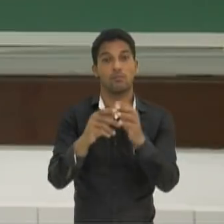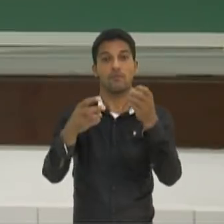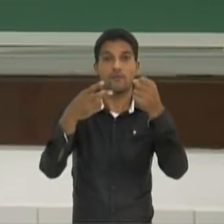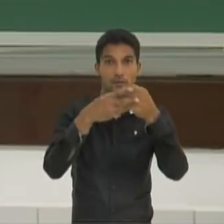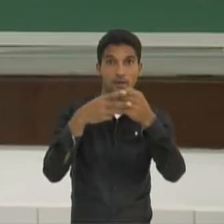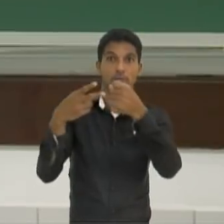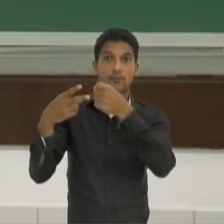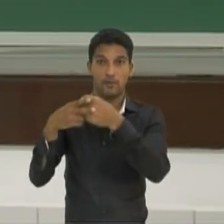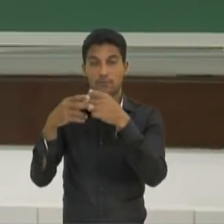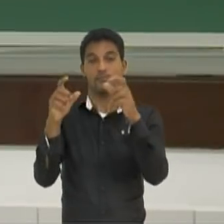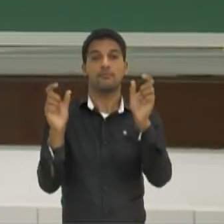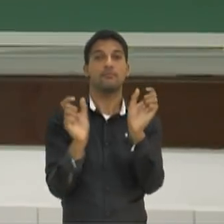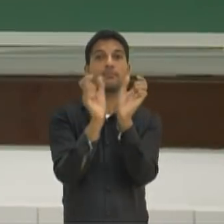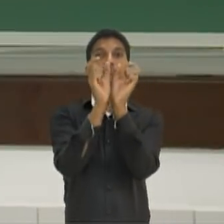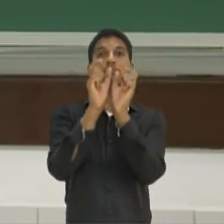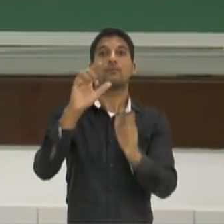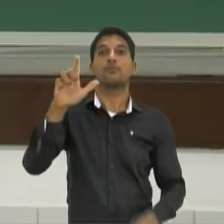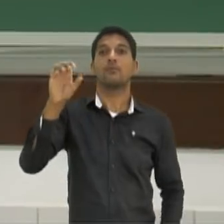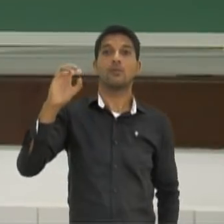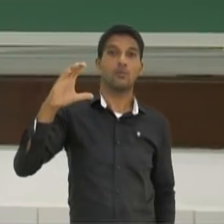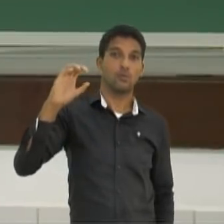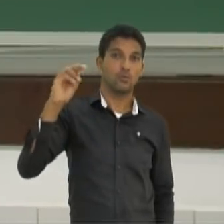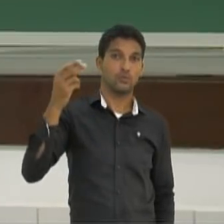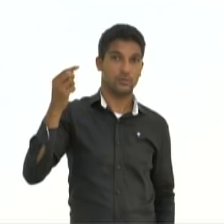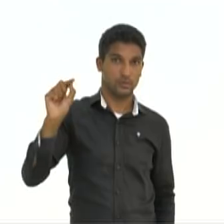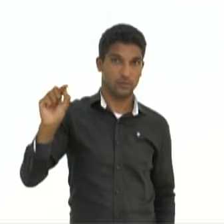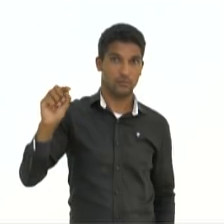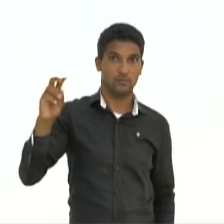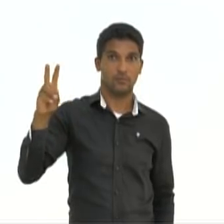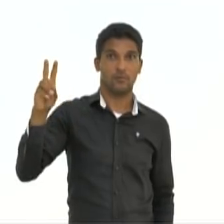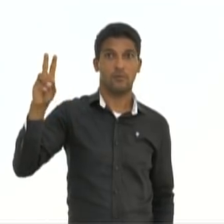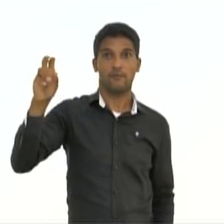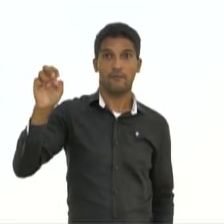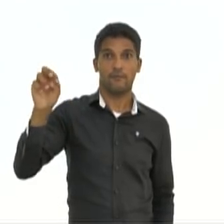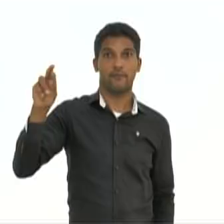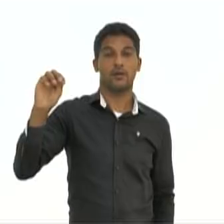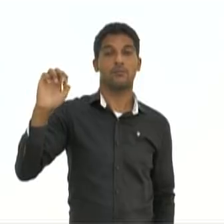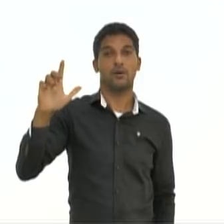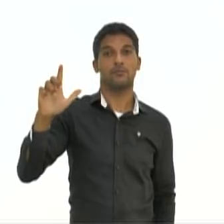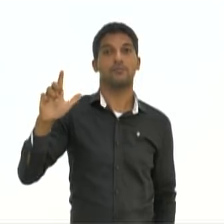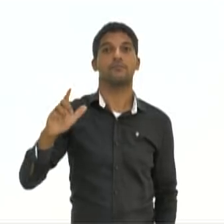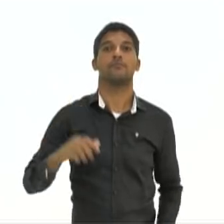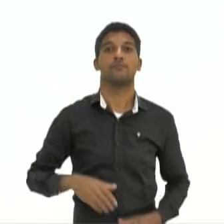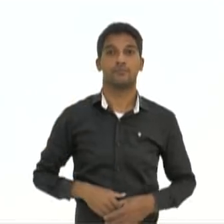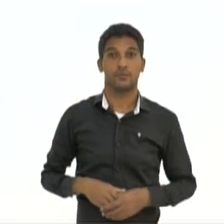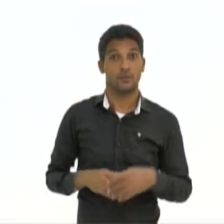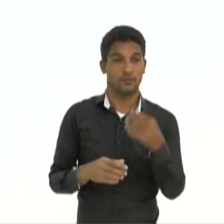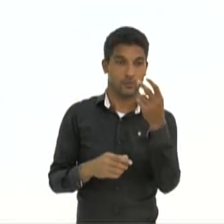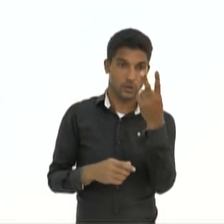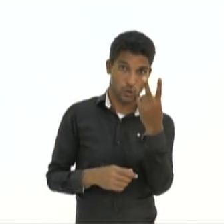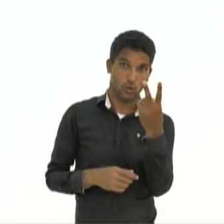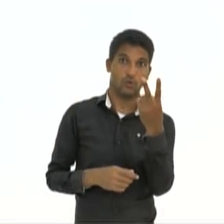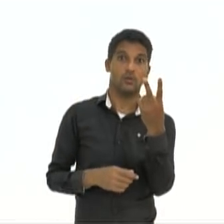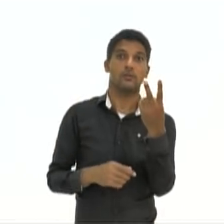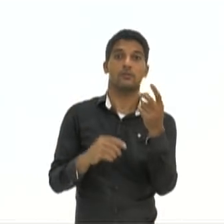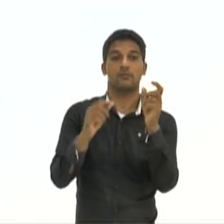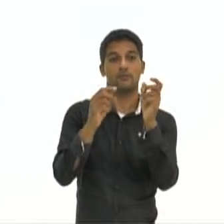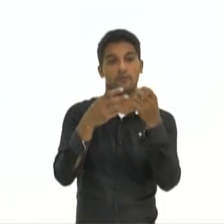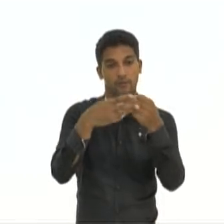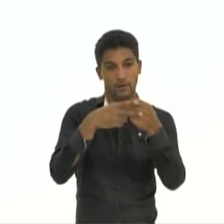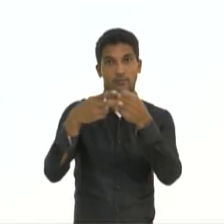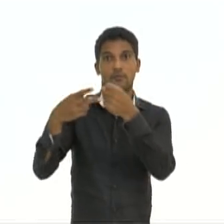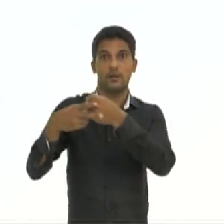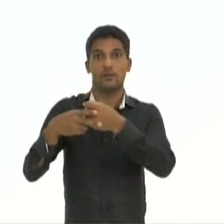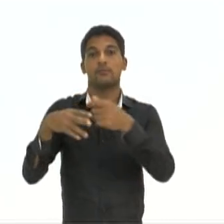professora tivesse trazido mais exemplos, nós teríamos feito diferentes exercícios, né? Então, locução verbal, dois verbos ali. Ter, trazer,